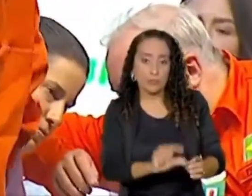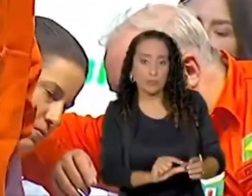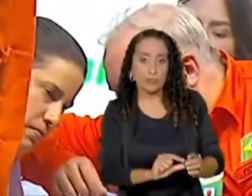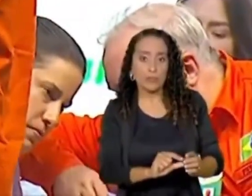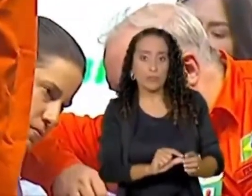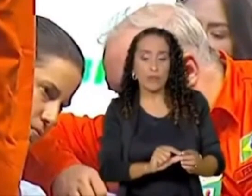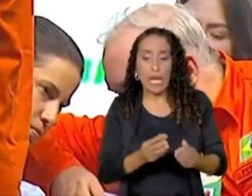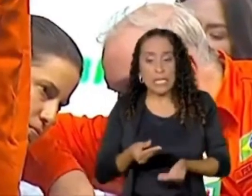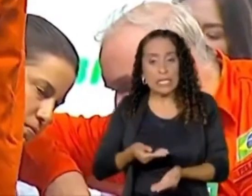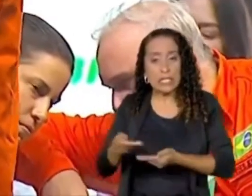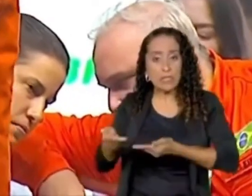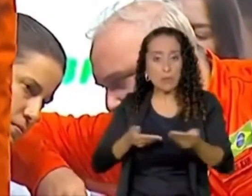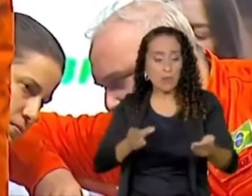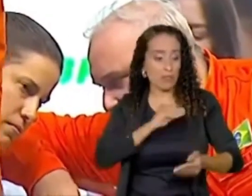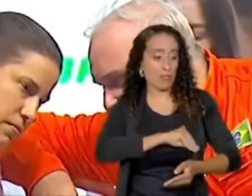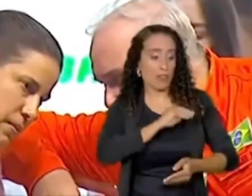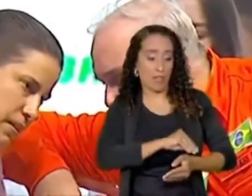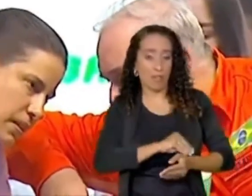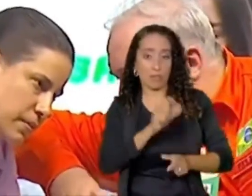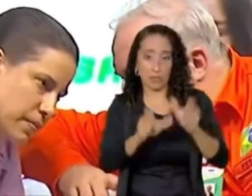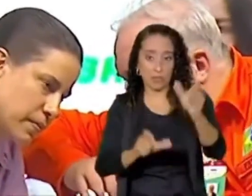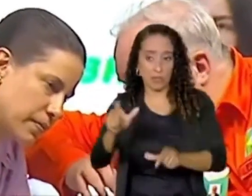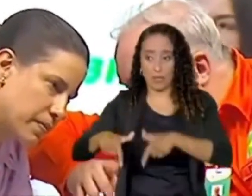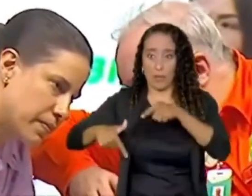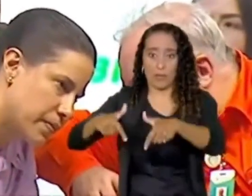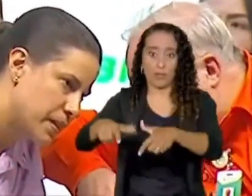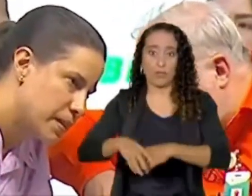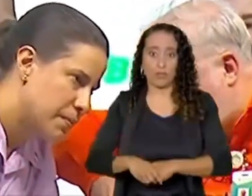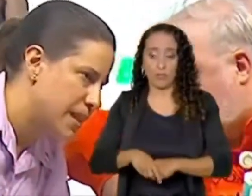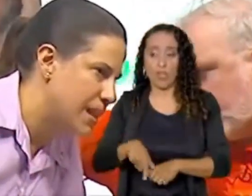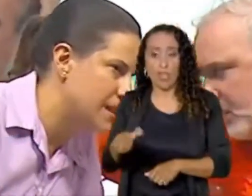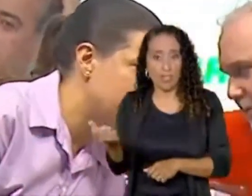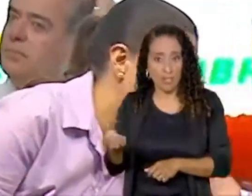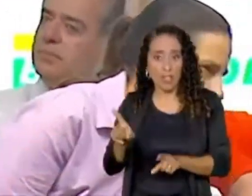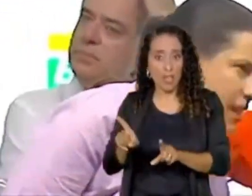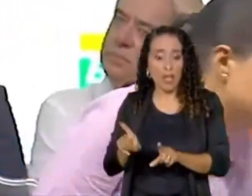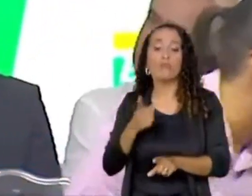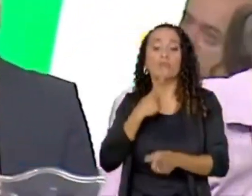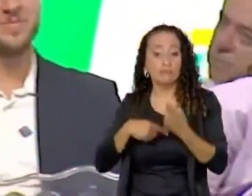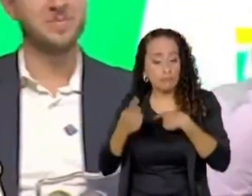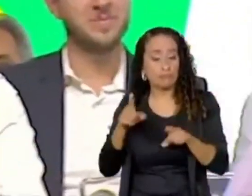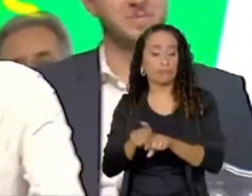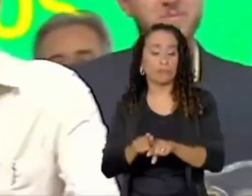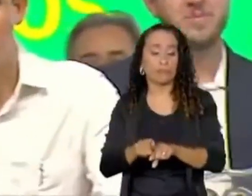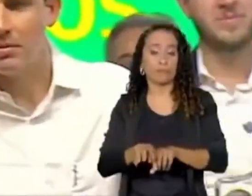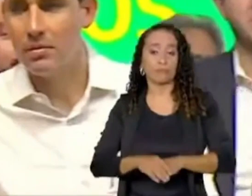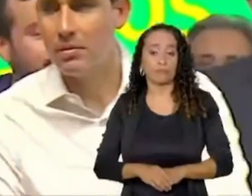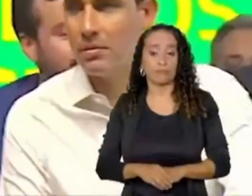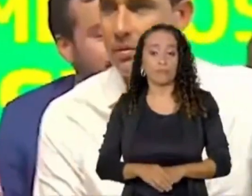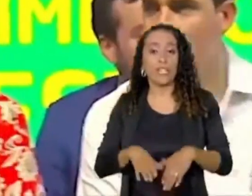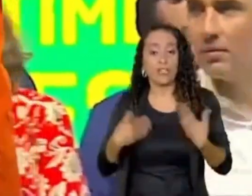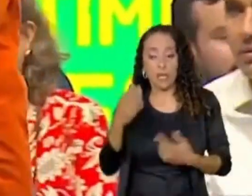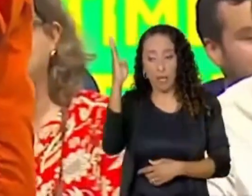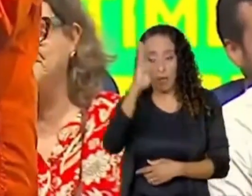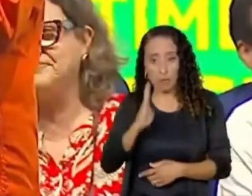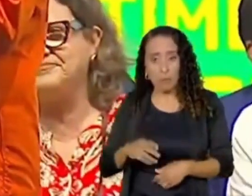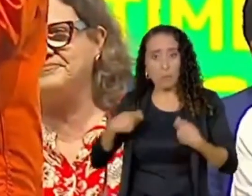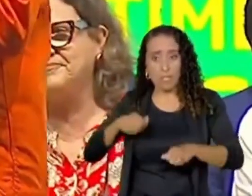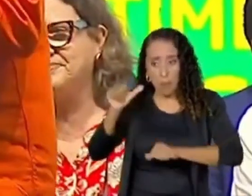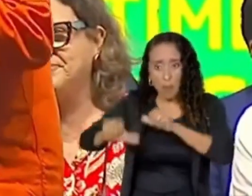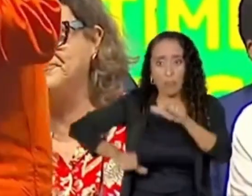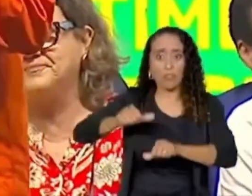para os trabalhadores? Não. Não só eles querem, só eles desejam. E esse país tem que